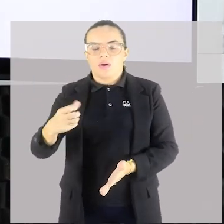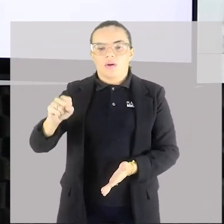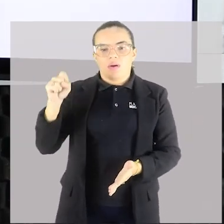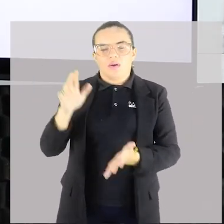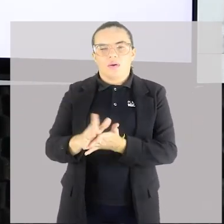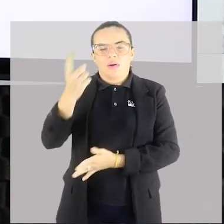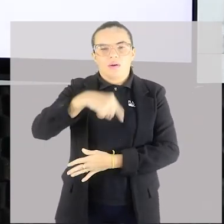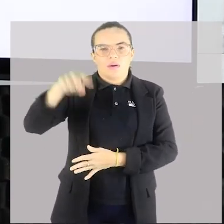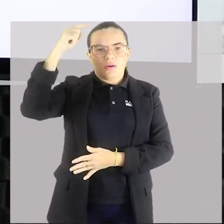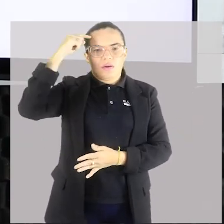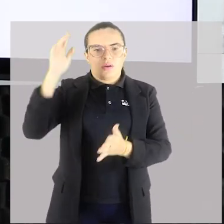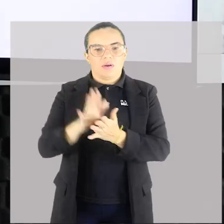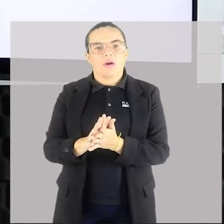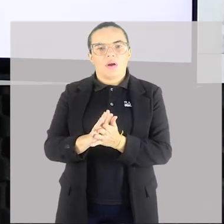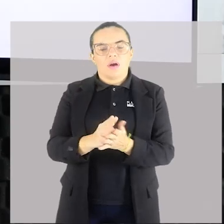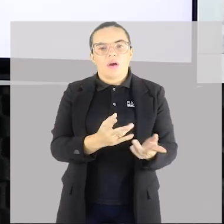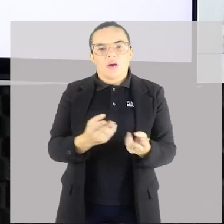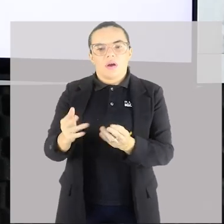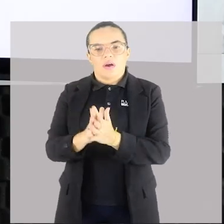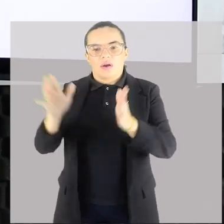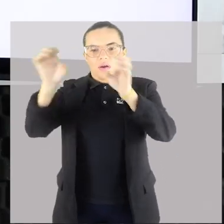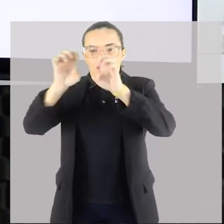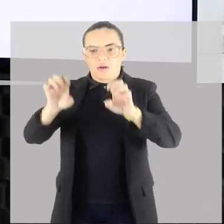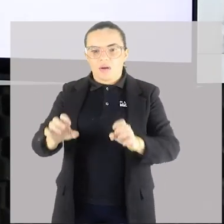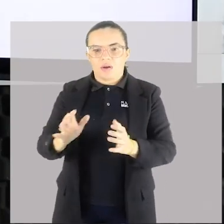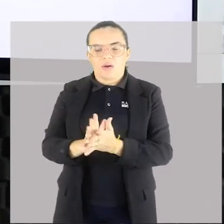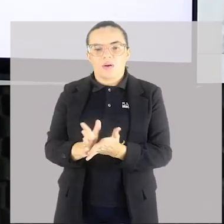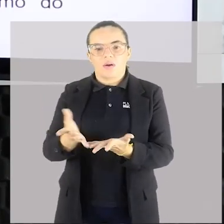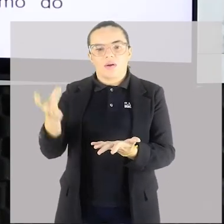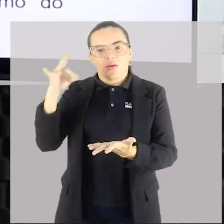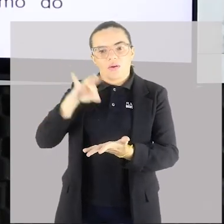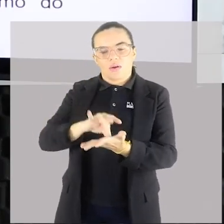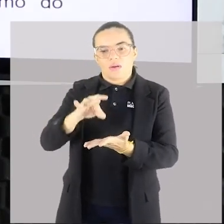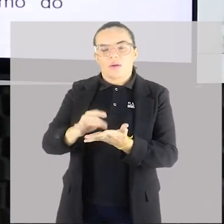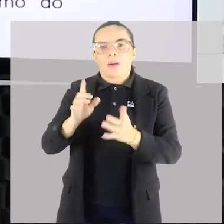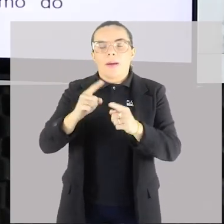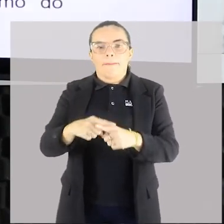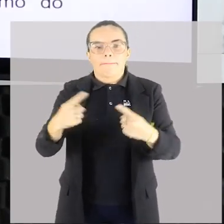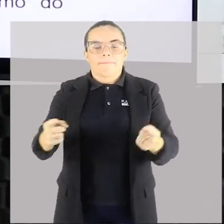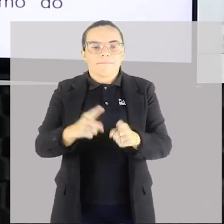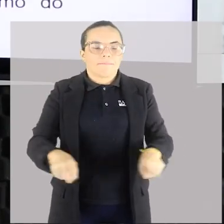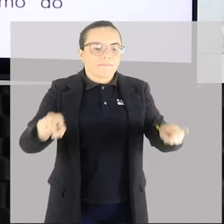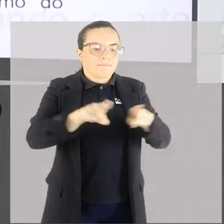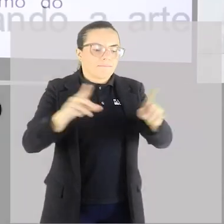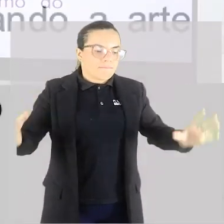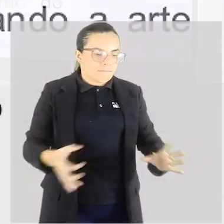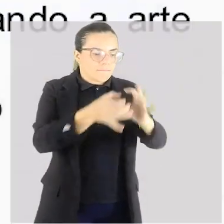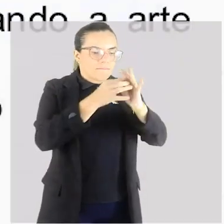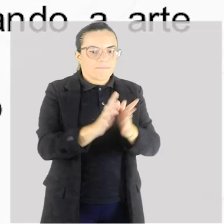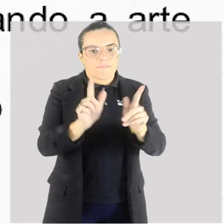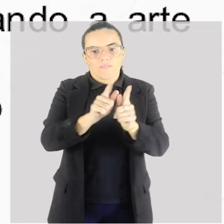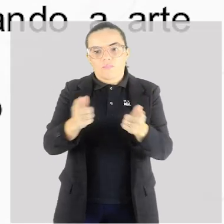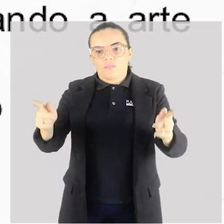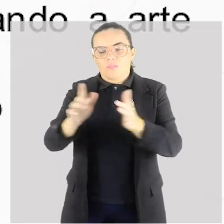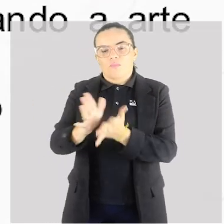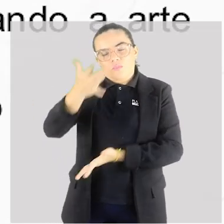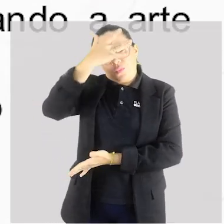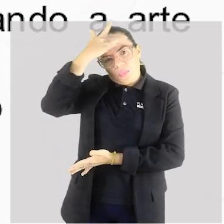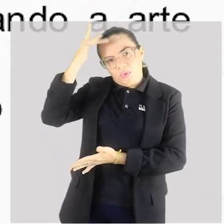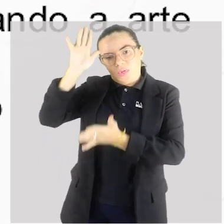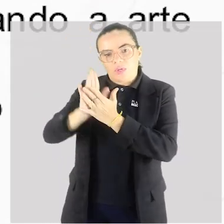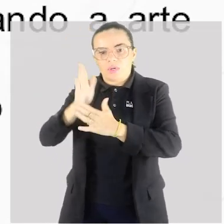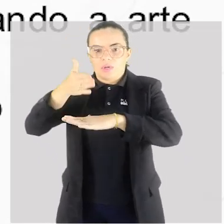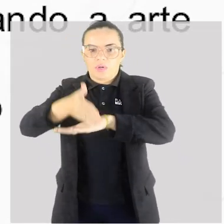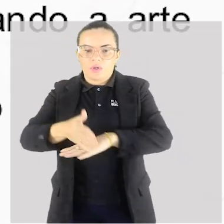com elementos reais, mas também com música. A participação do público gera um caráter de